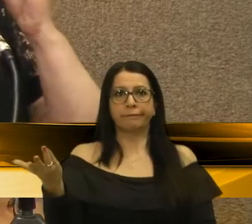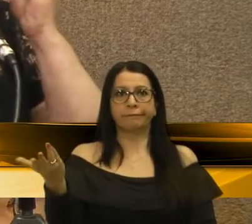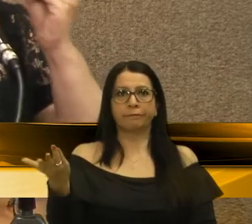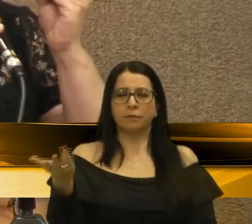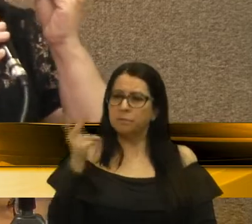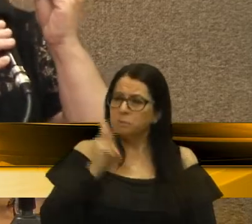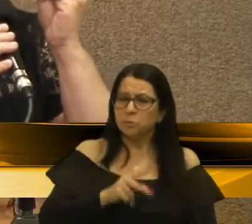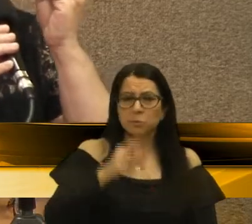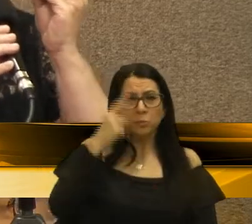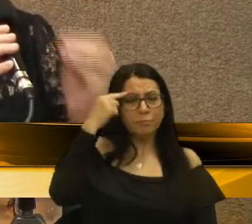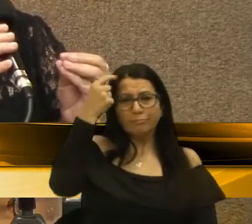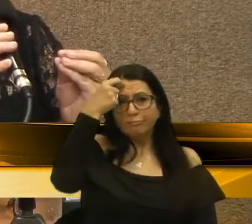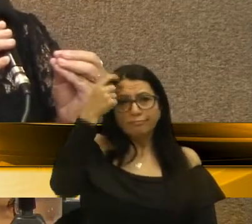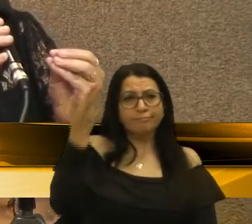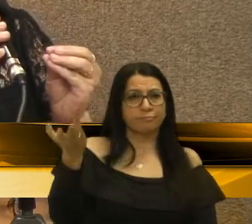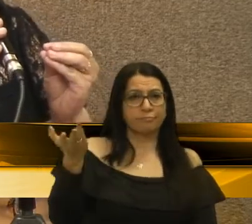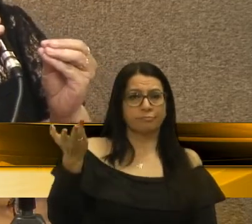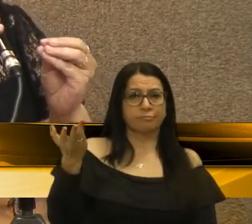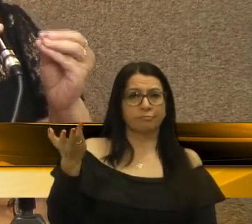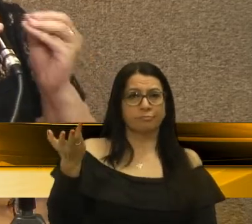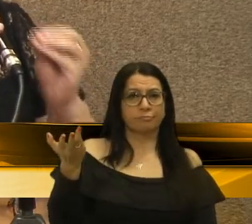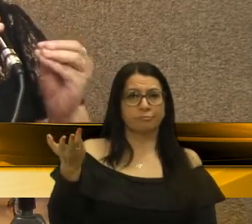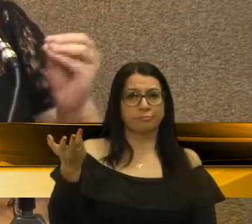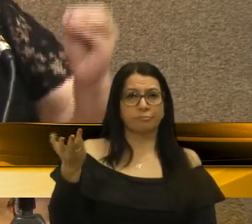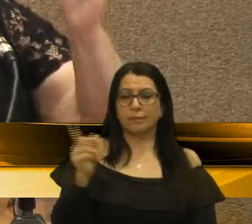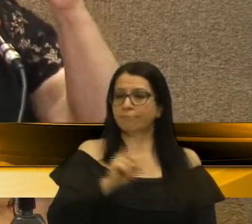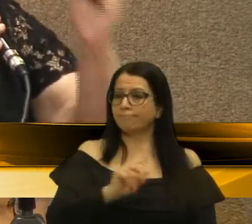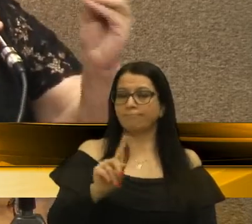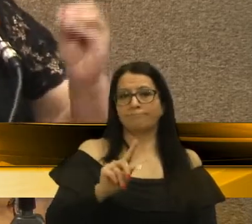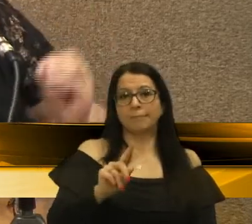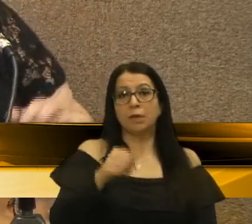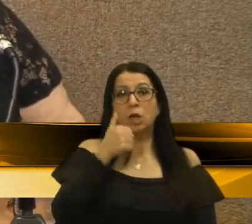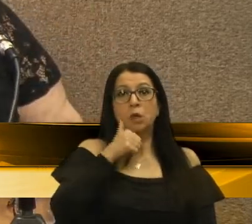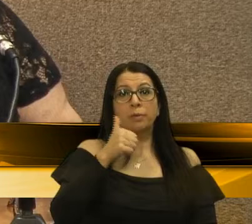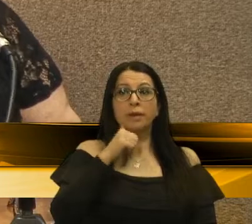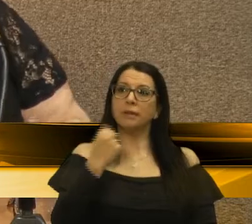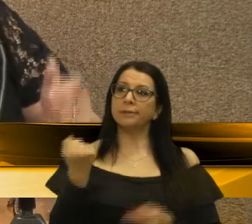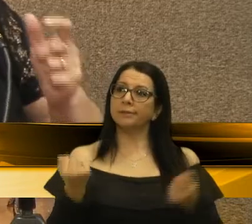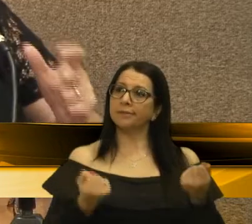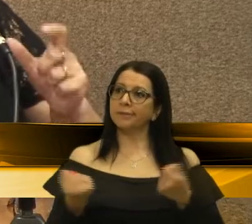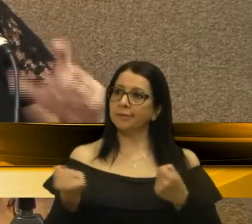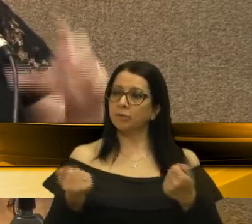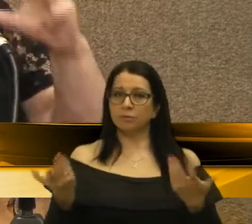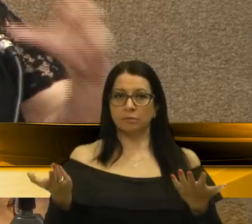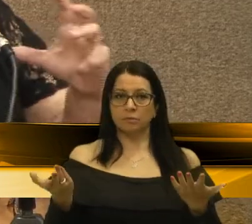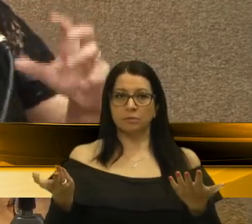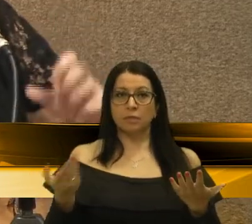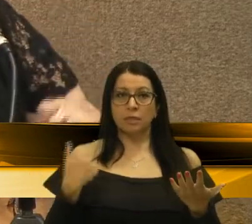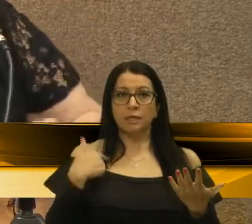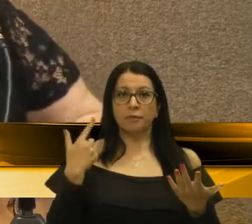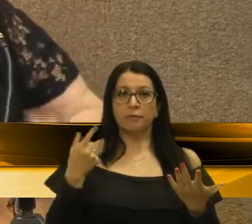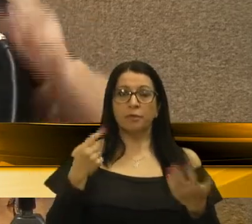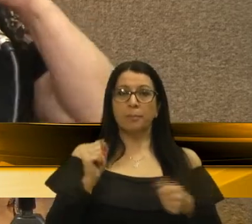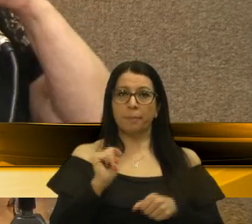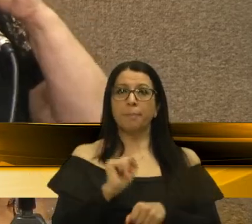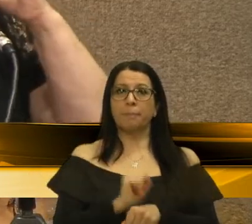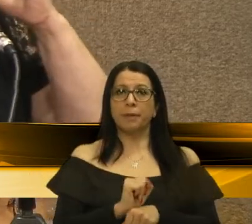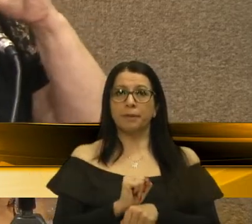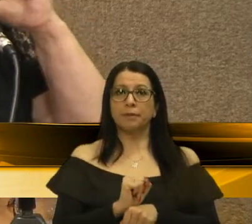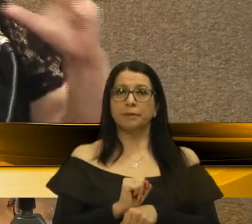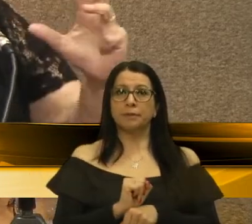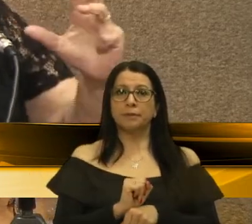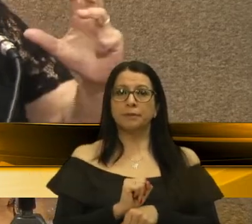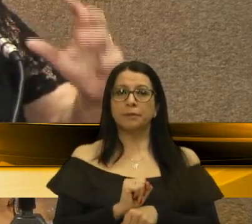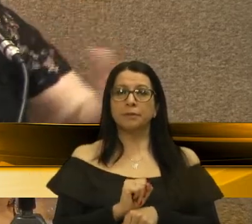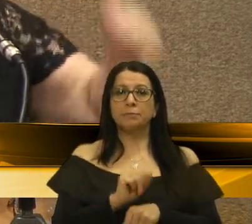que as pessoas não se conscientizam? Não, aí é uma mulher que está dirigindo. E muitas vezes eu fico mesmo parada,